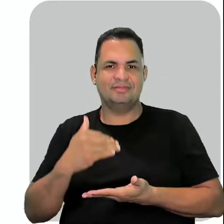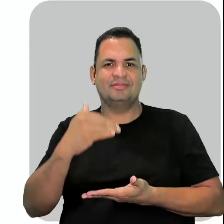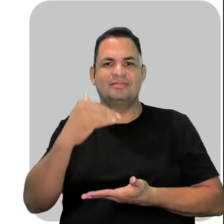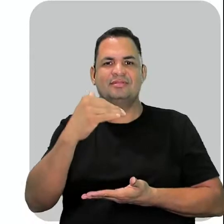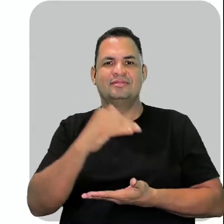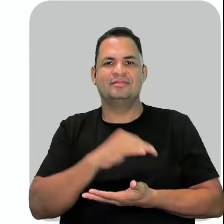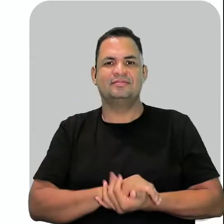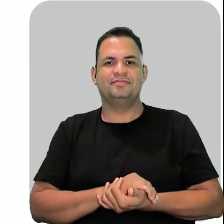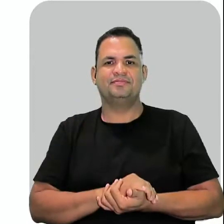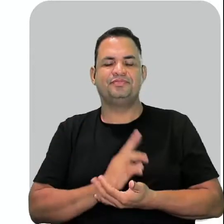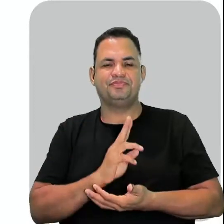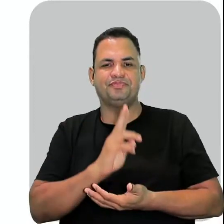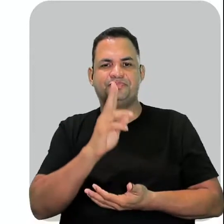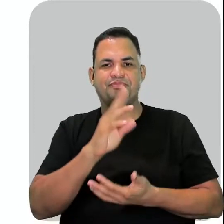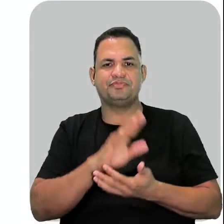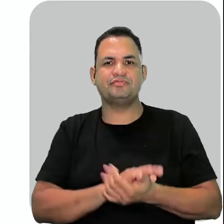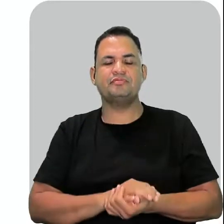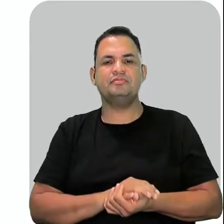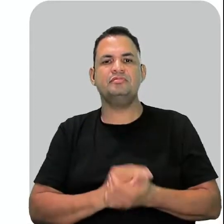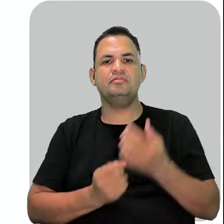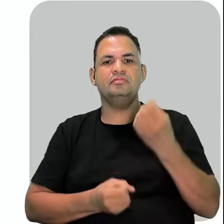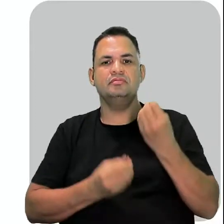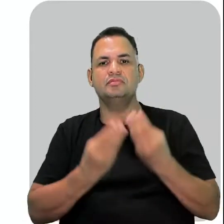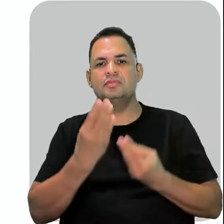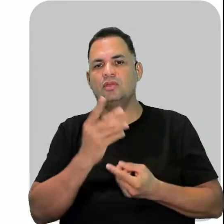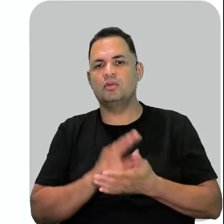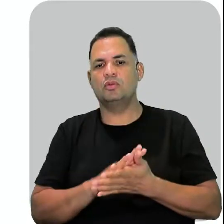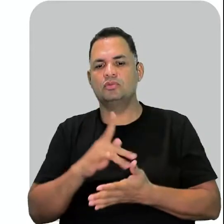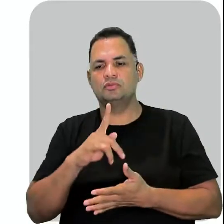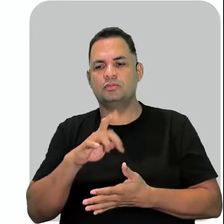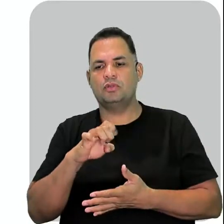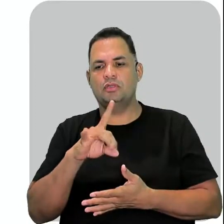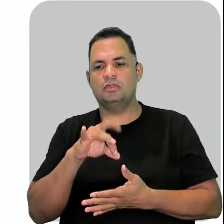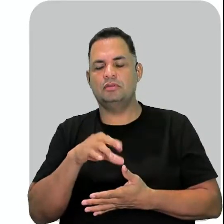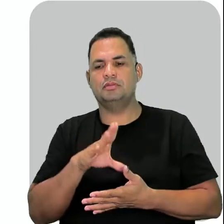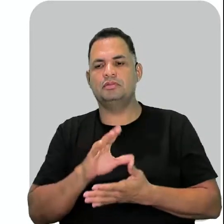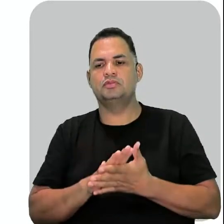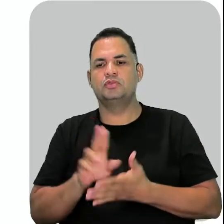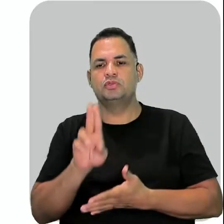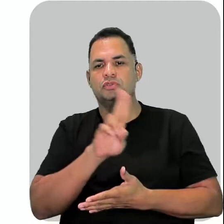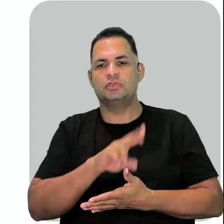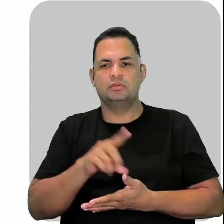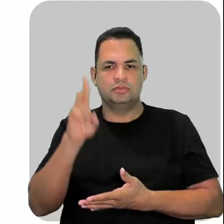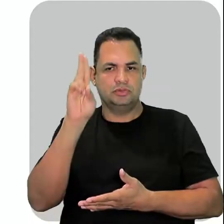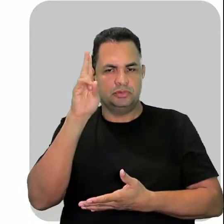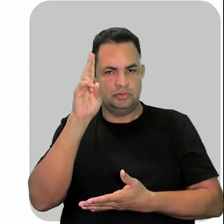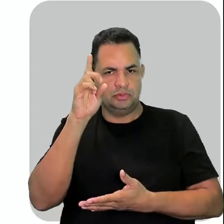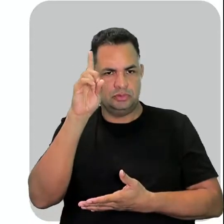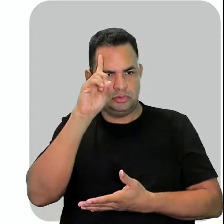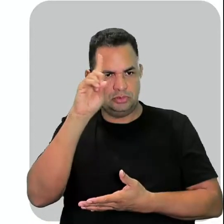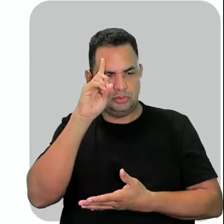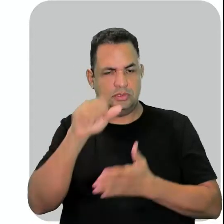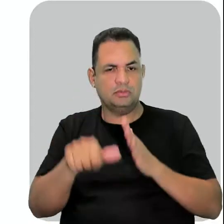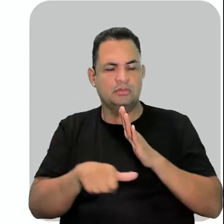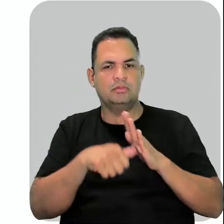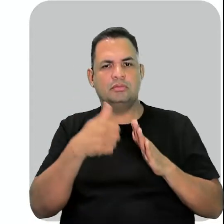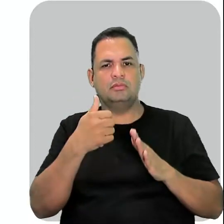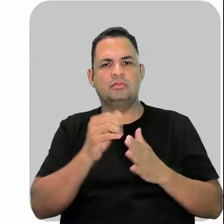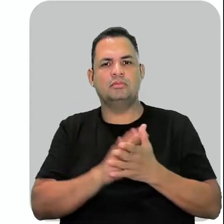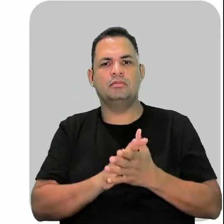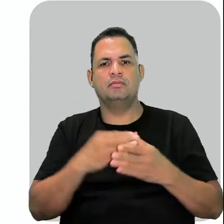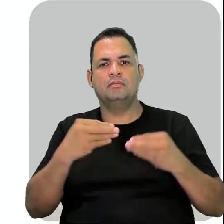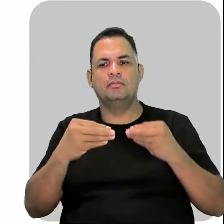gente continuar falando aqui sobre alguns polímeros que nós usamos no nosso dia a dia. E o primeiro deles é